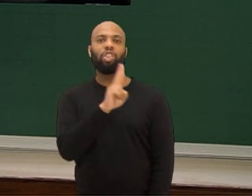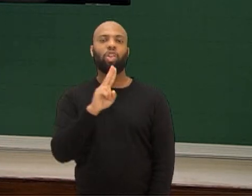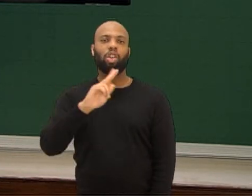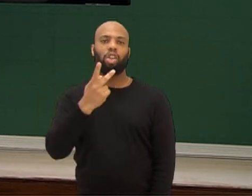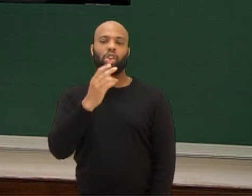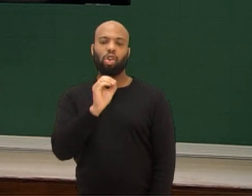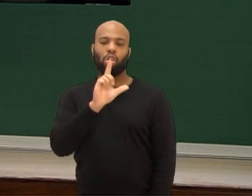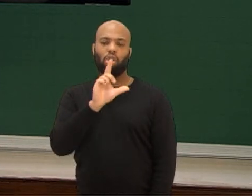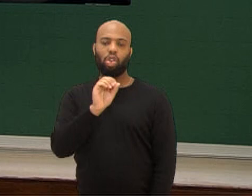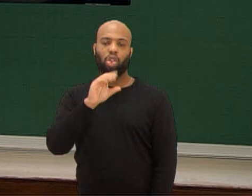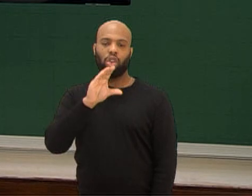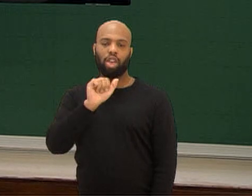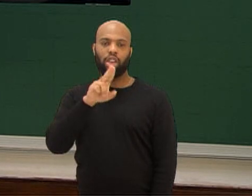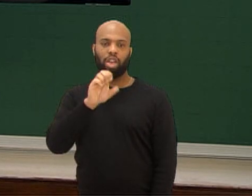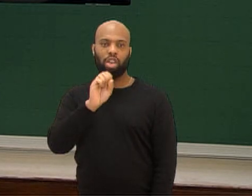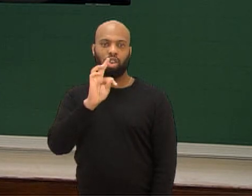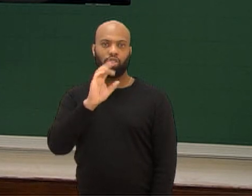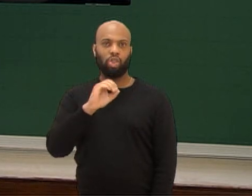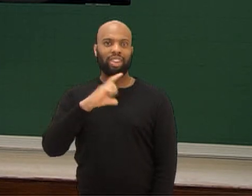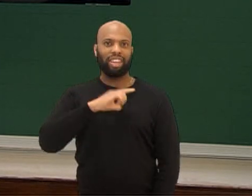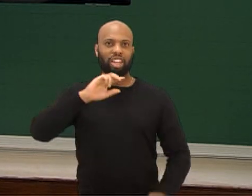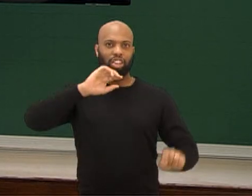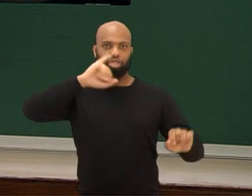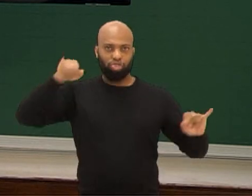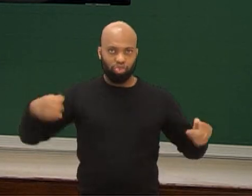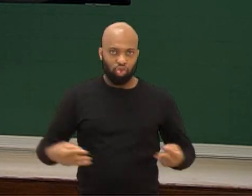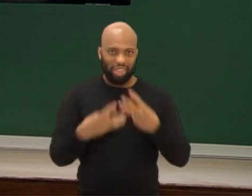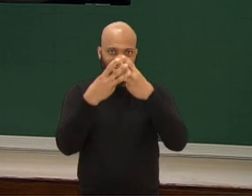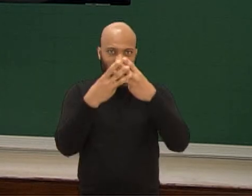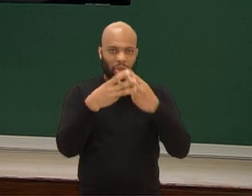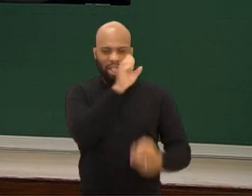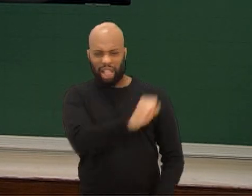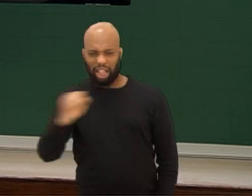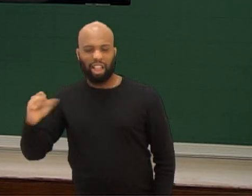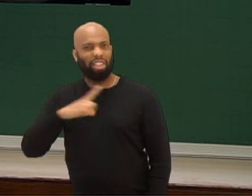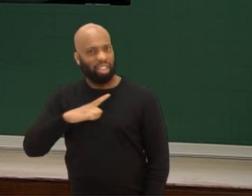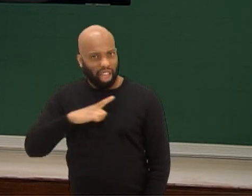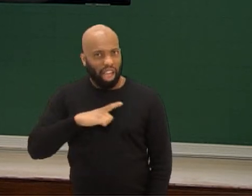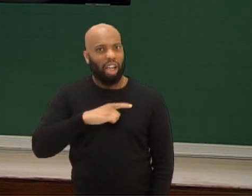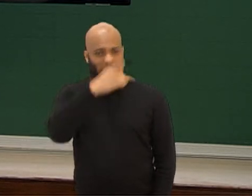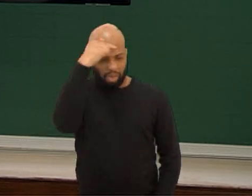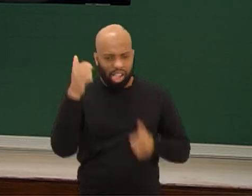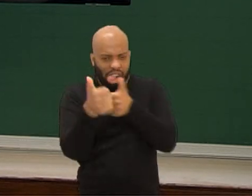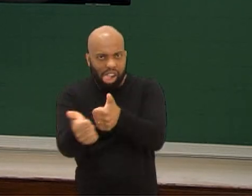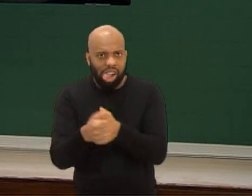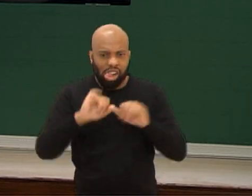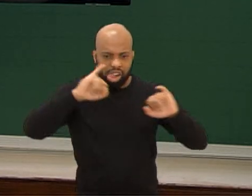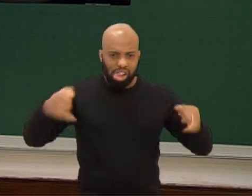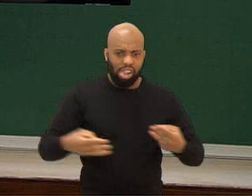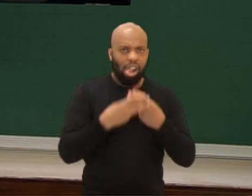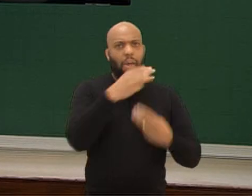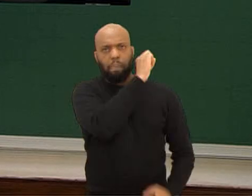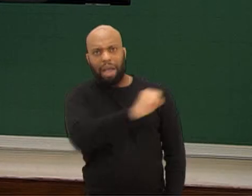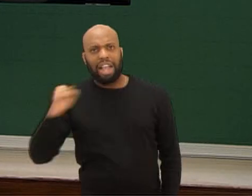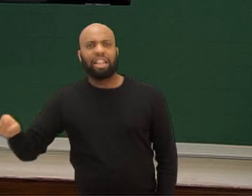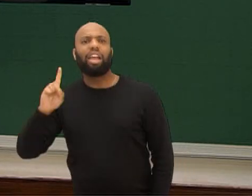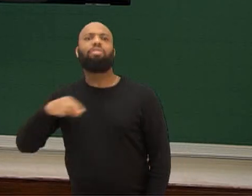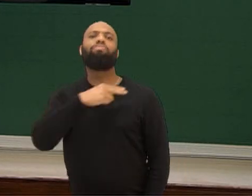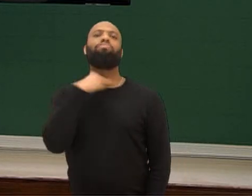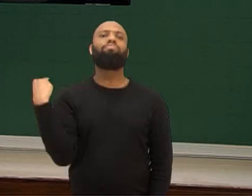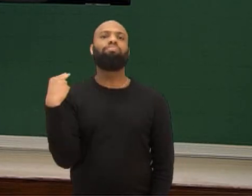6 milhões de judeus, entre outros grupos étnicos, foram perseguidos e mortos. Isso